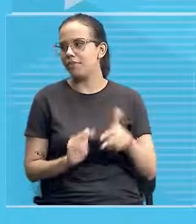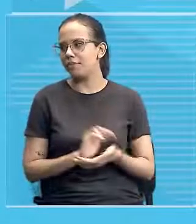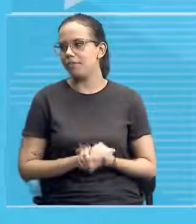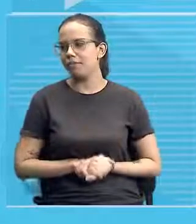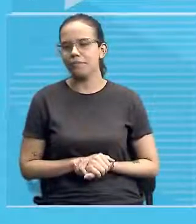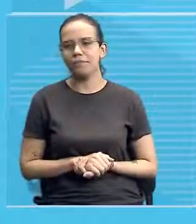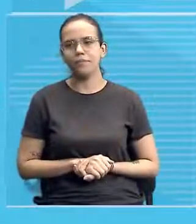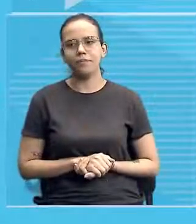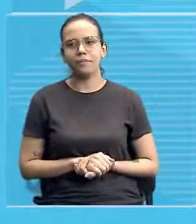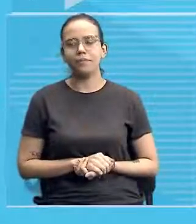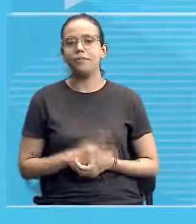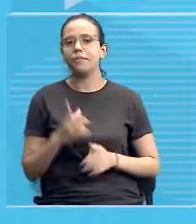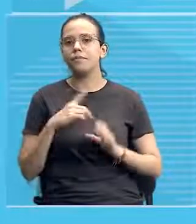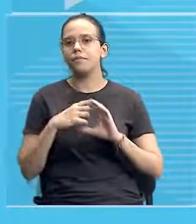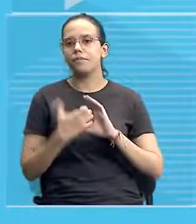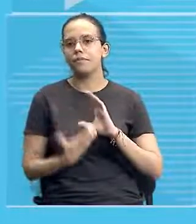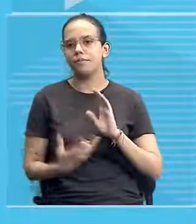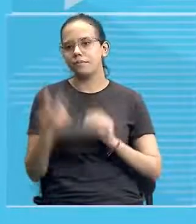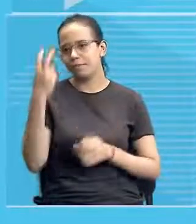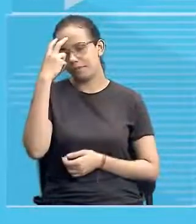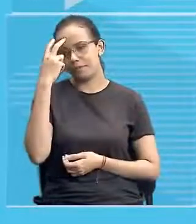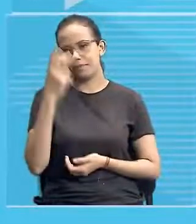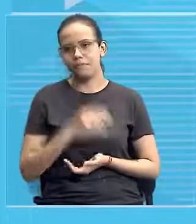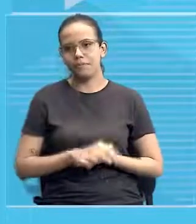por elementos culturais,